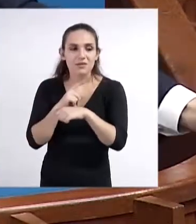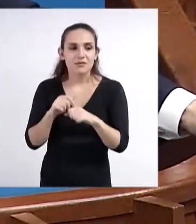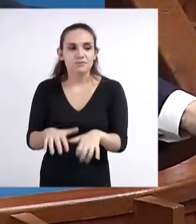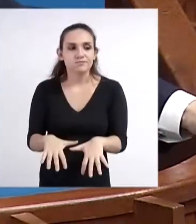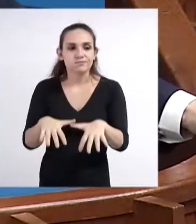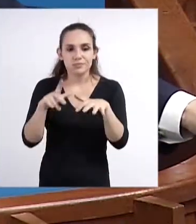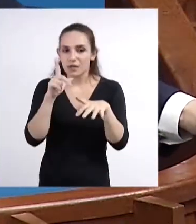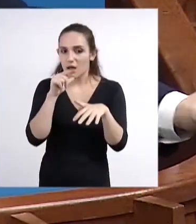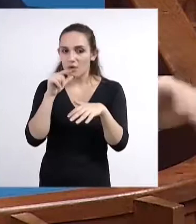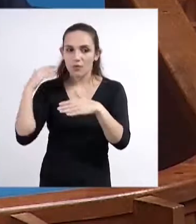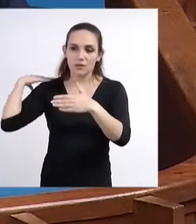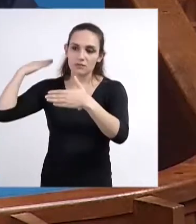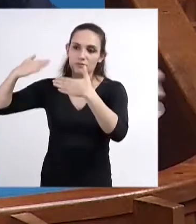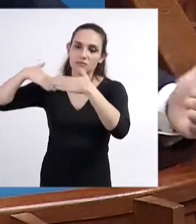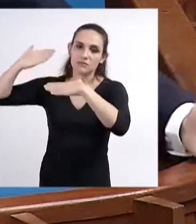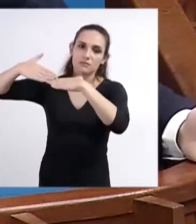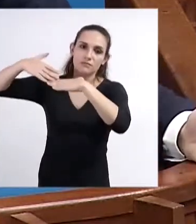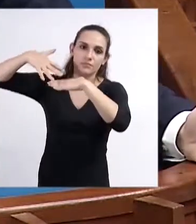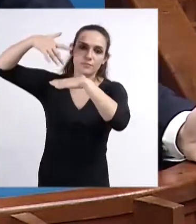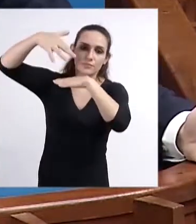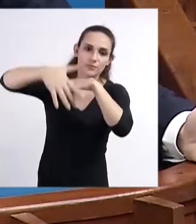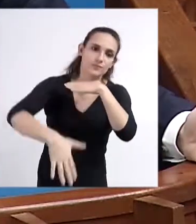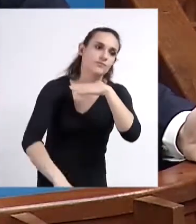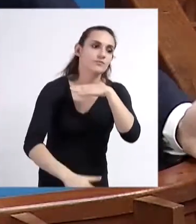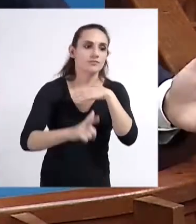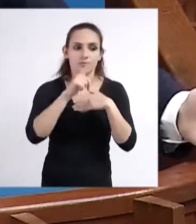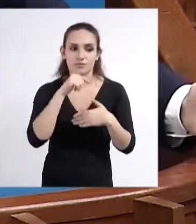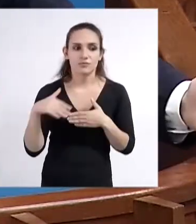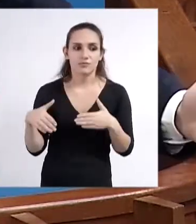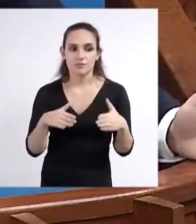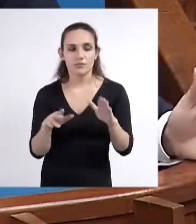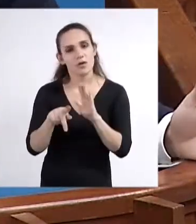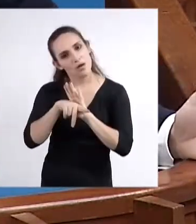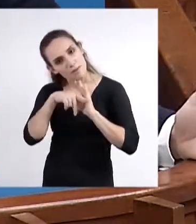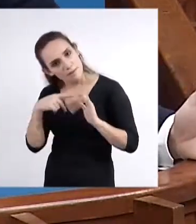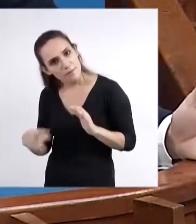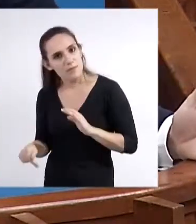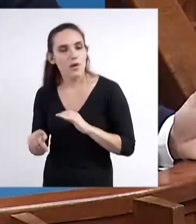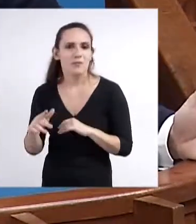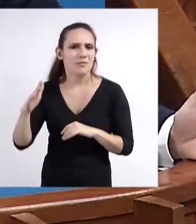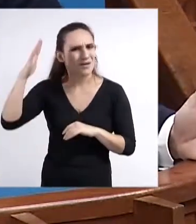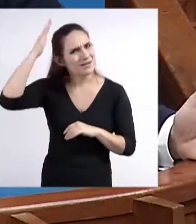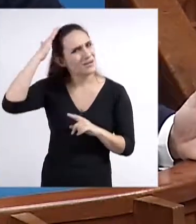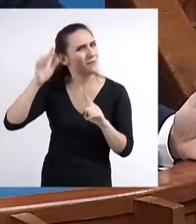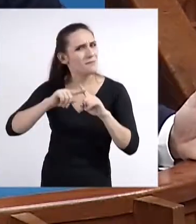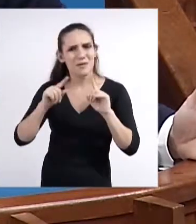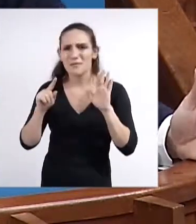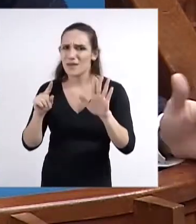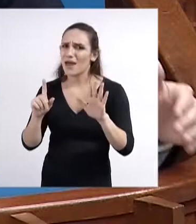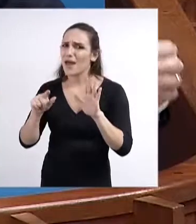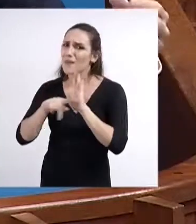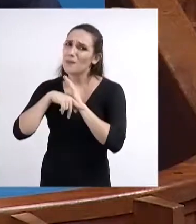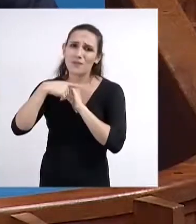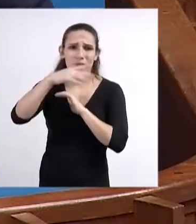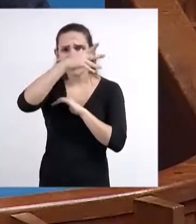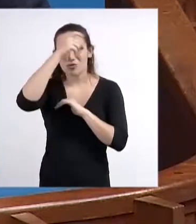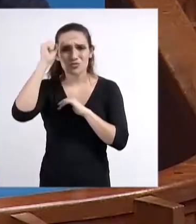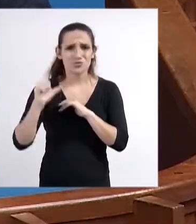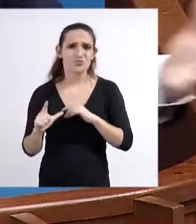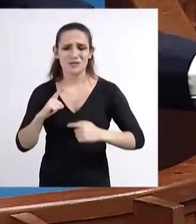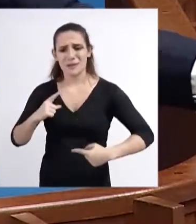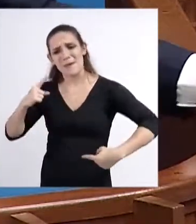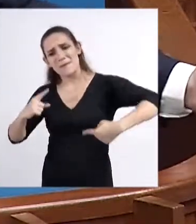ou melhor dizendo, do represamento do Rio Paraná, eram território do Paraná. Então,